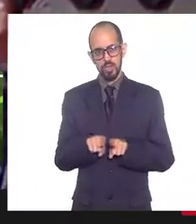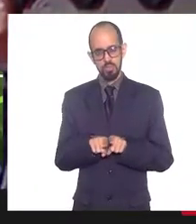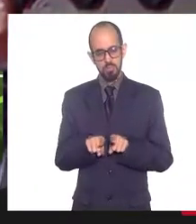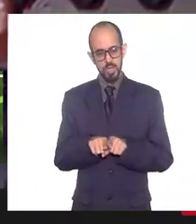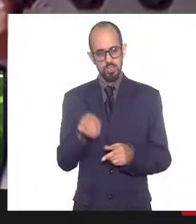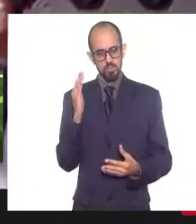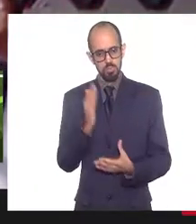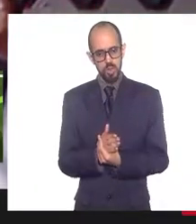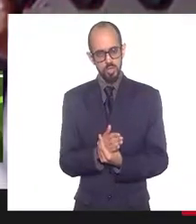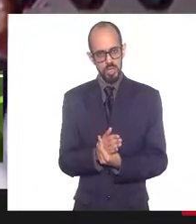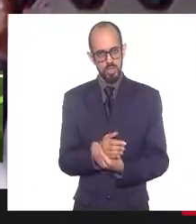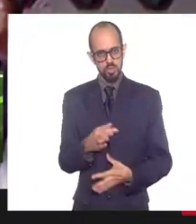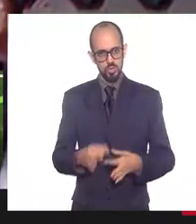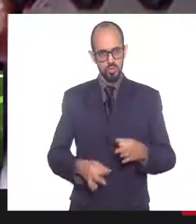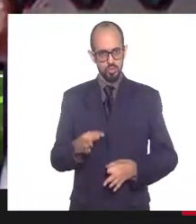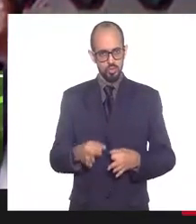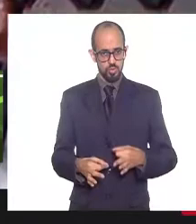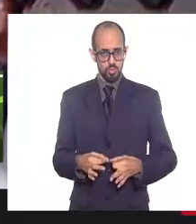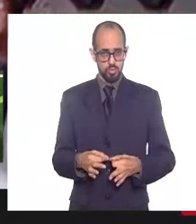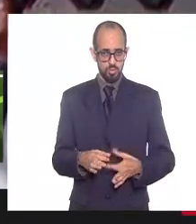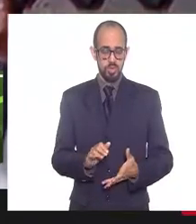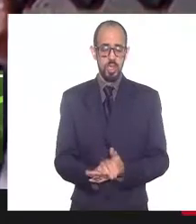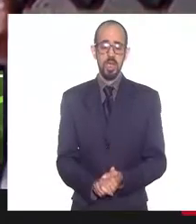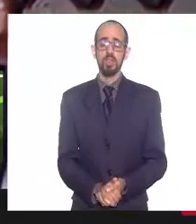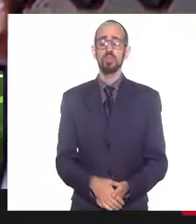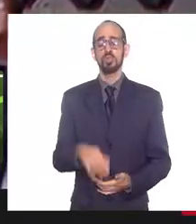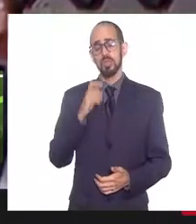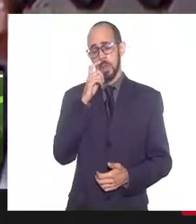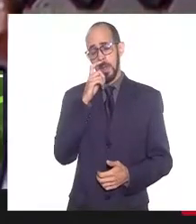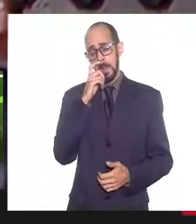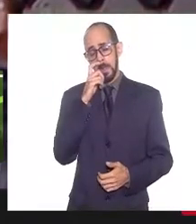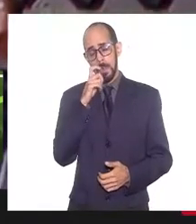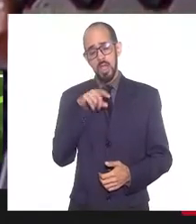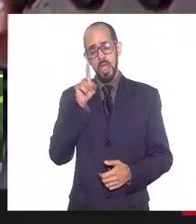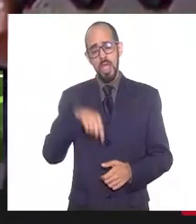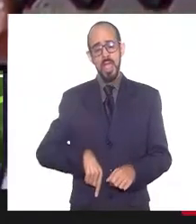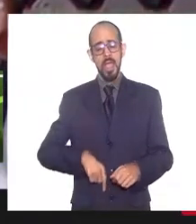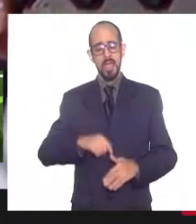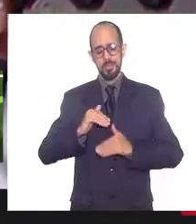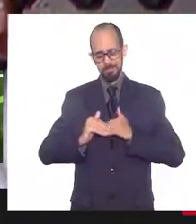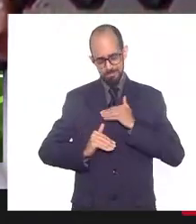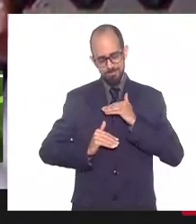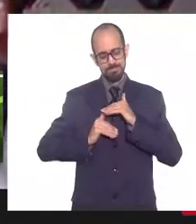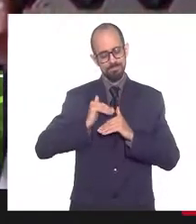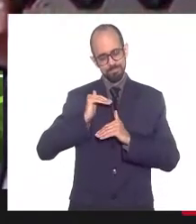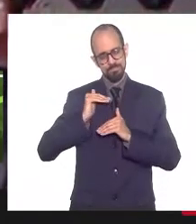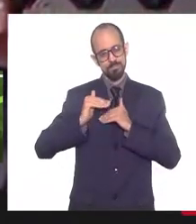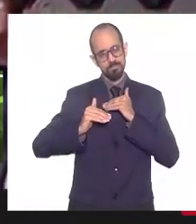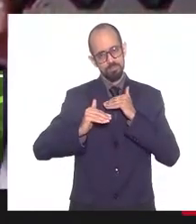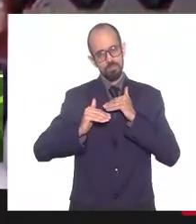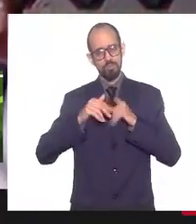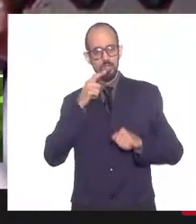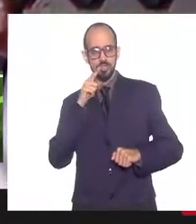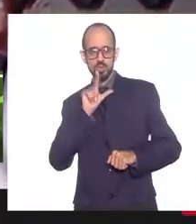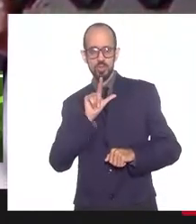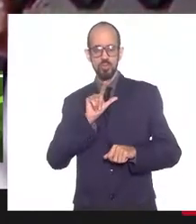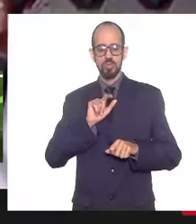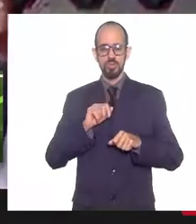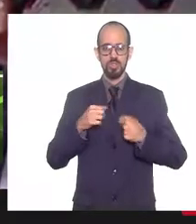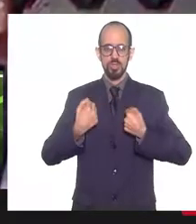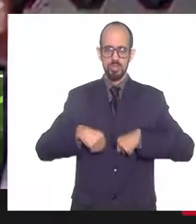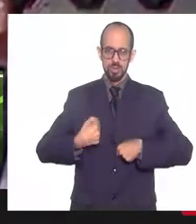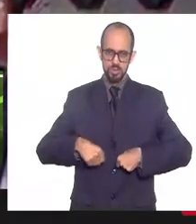judiciário. Então, são etapas que a gente precisa vencer para garantir, por exemplo,